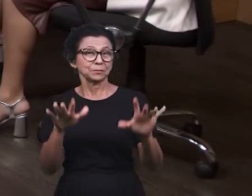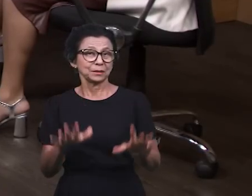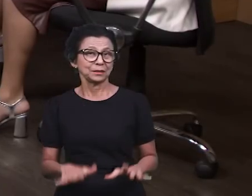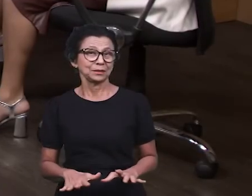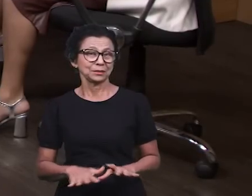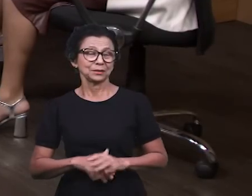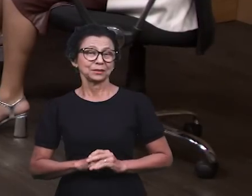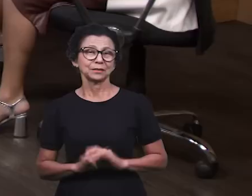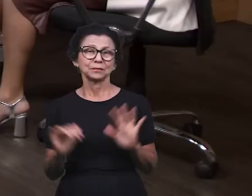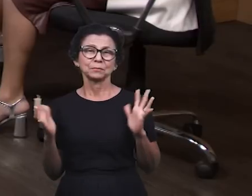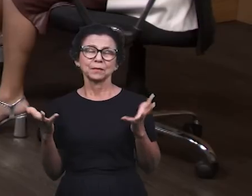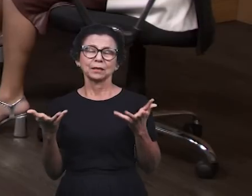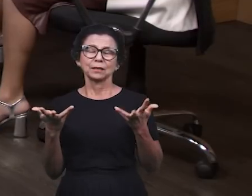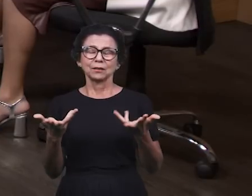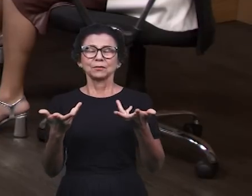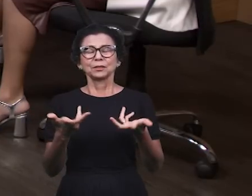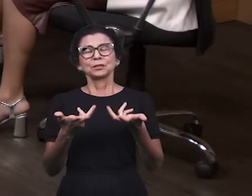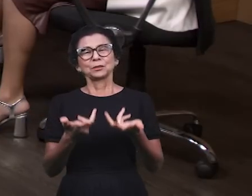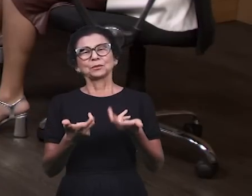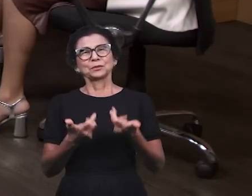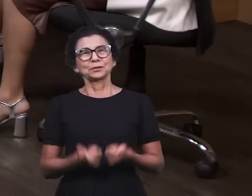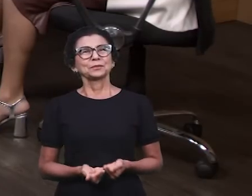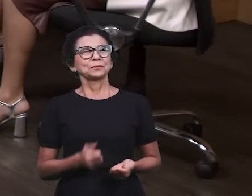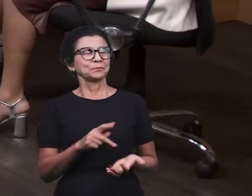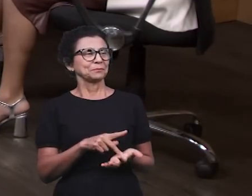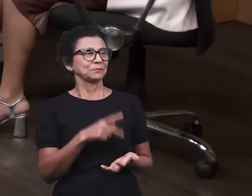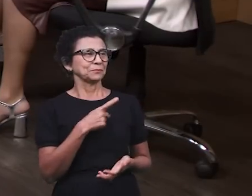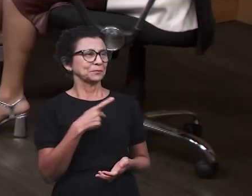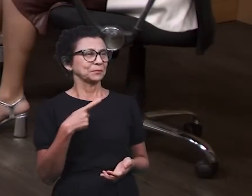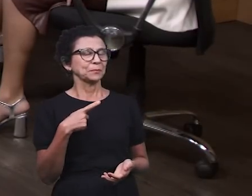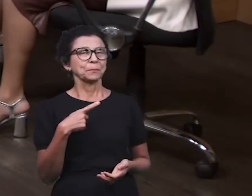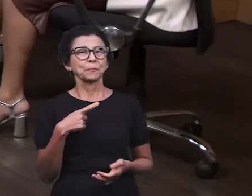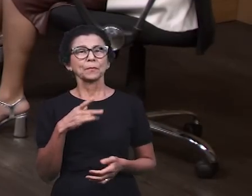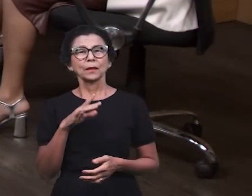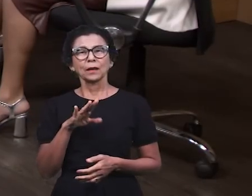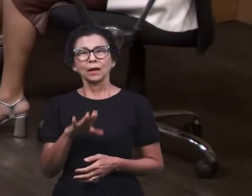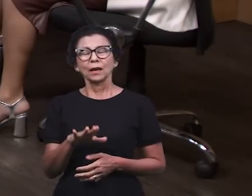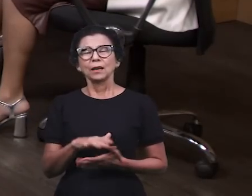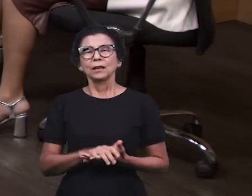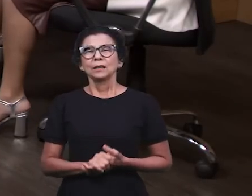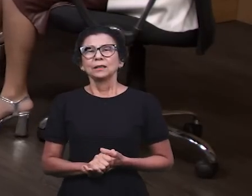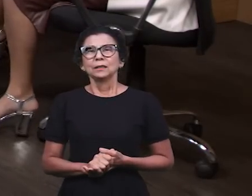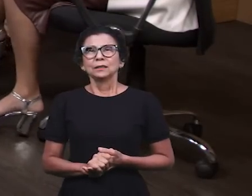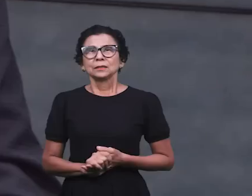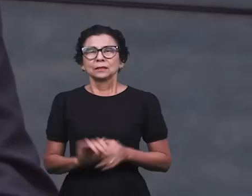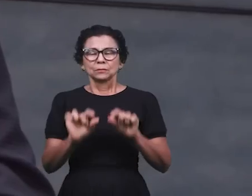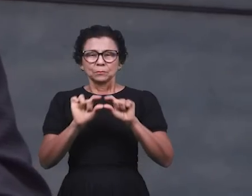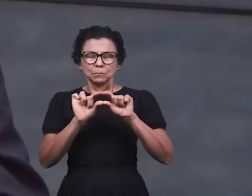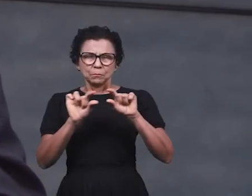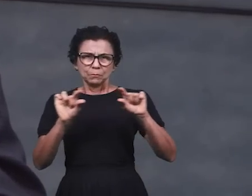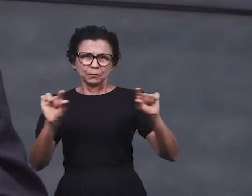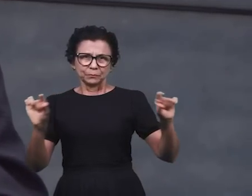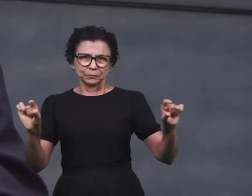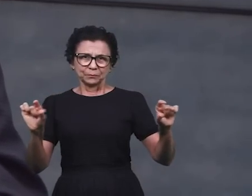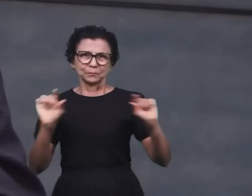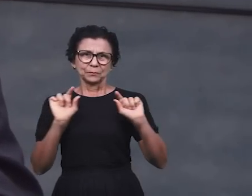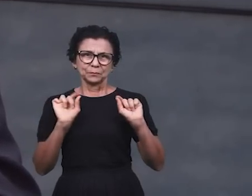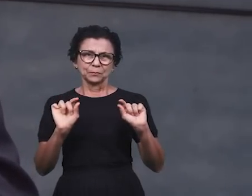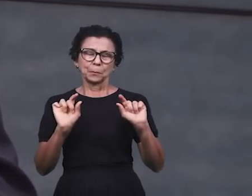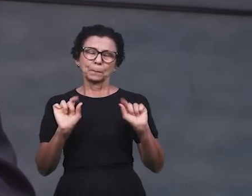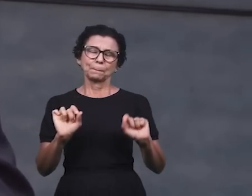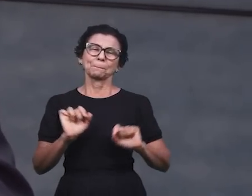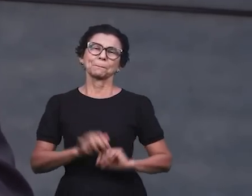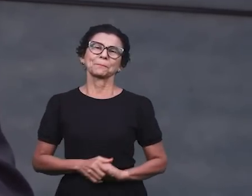bênção maravilhosa a gente poder introduzir e falar sobre isso, né, pastor Josias? Eu queria deixar uma frase aqui nesse início de programa, que é